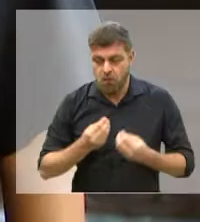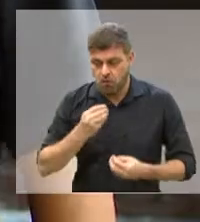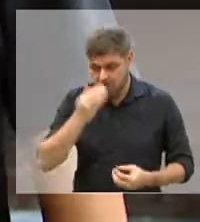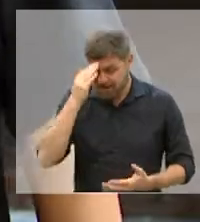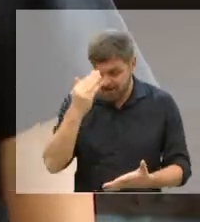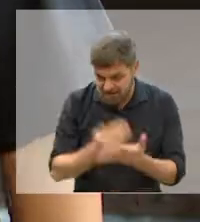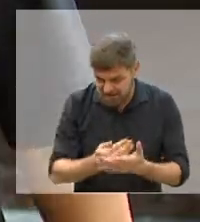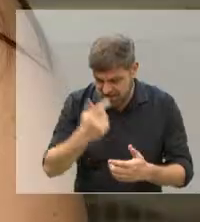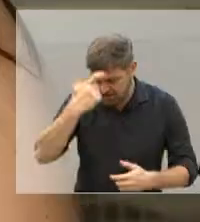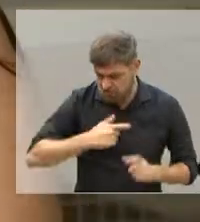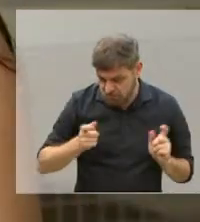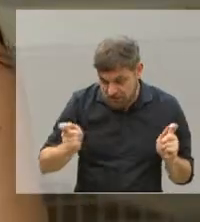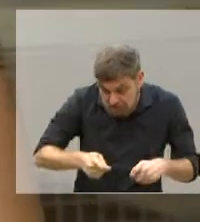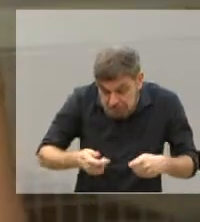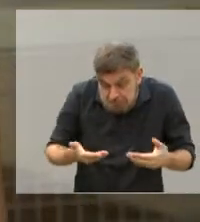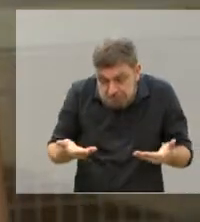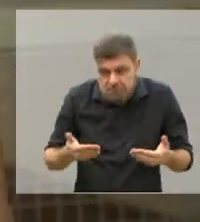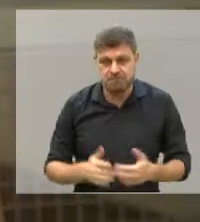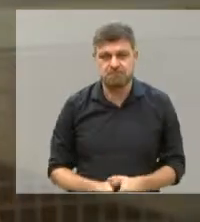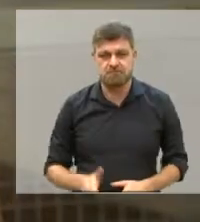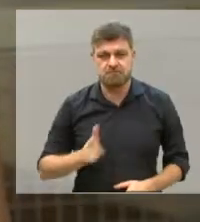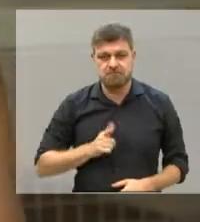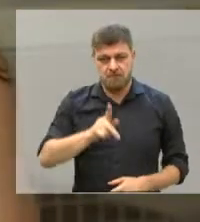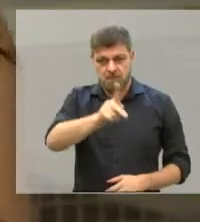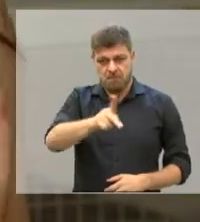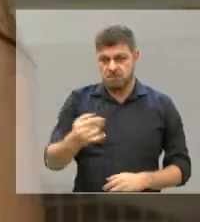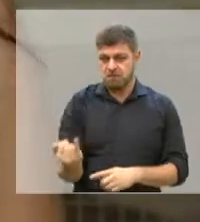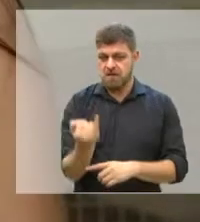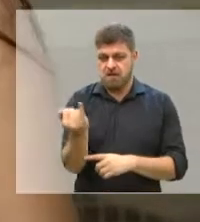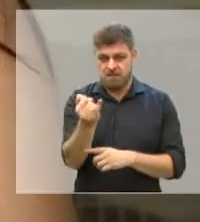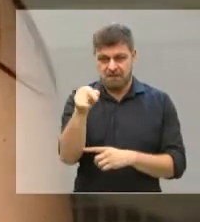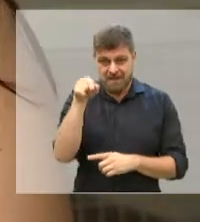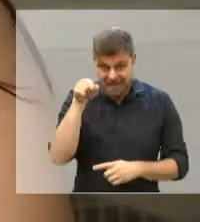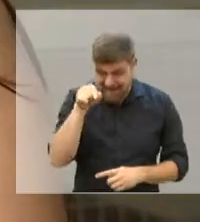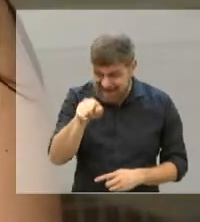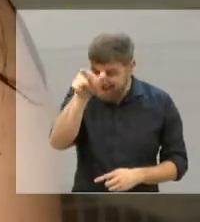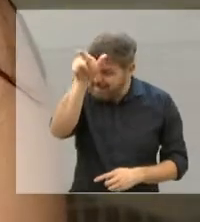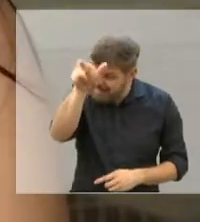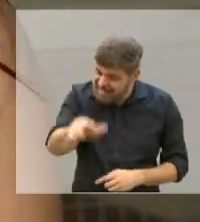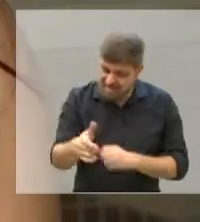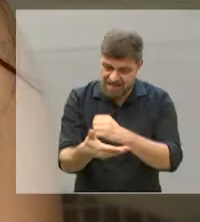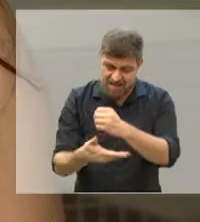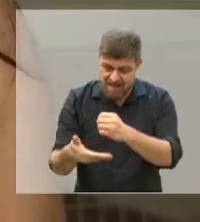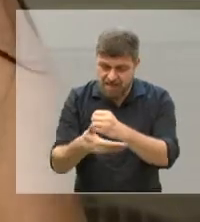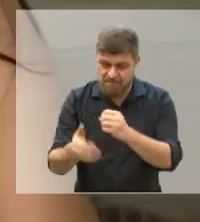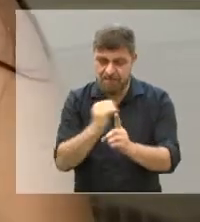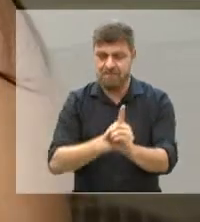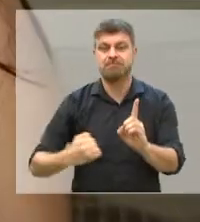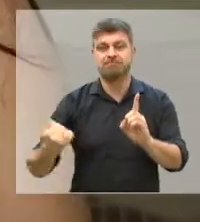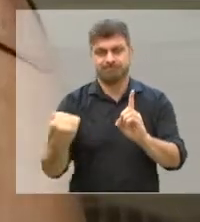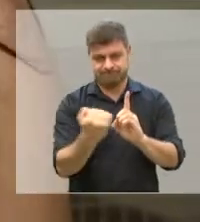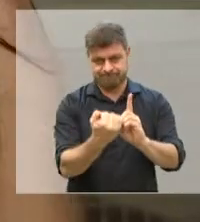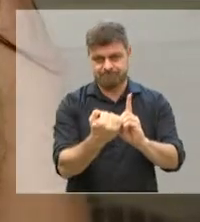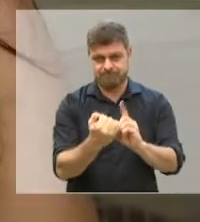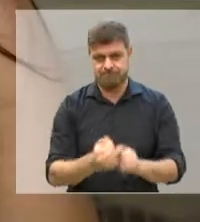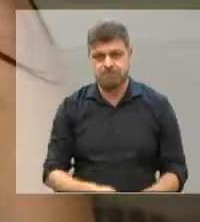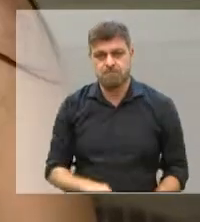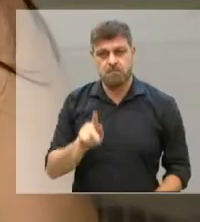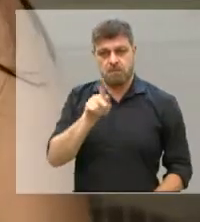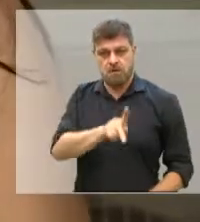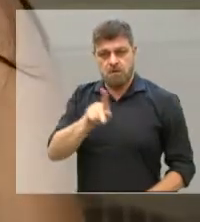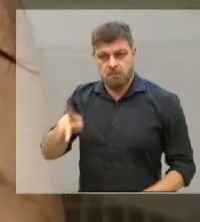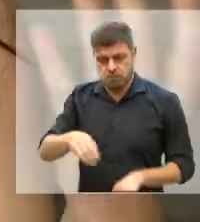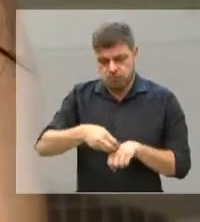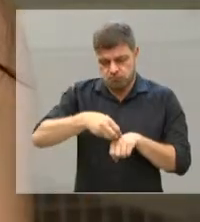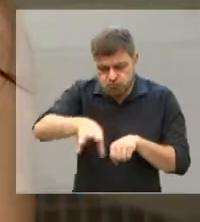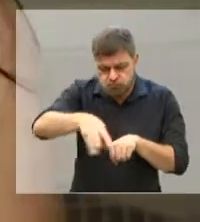gente é capaz de alguma coisa. Eu acho que o professor é importante porque ele é um componente essencial para a construção da sociedade. Ele passa seu